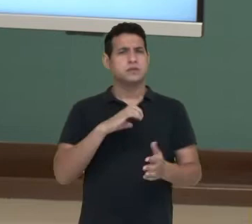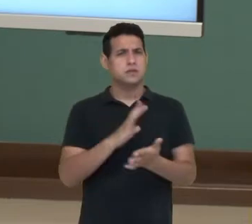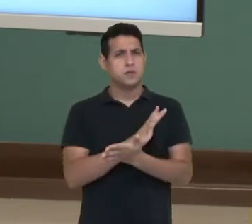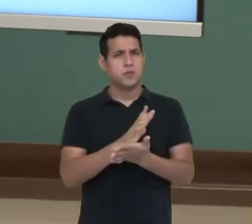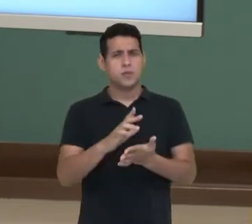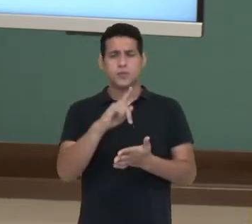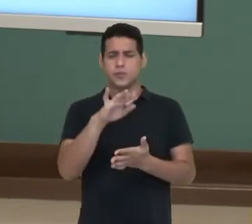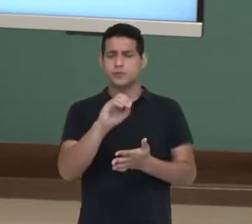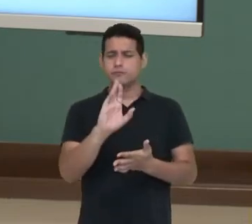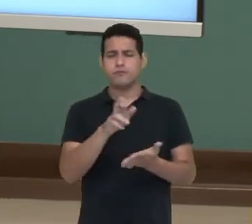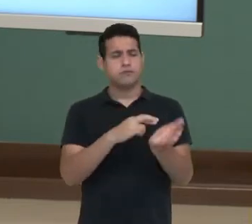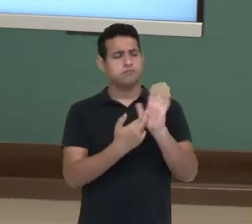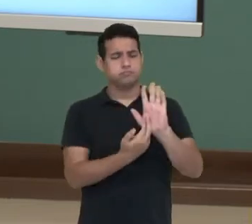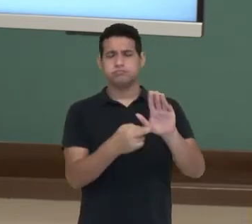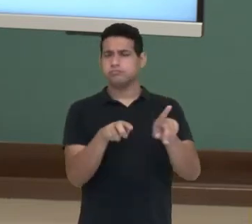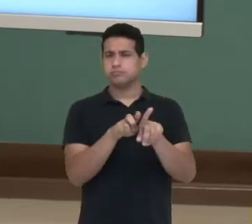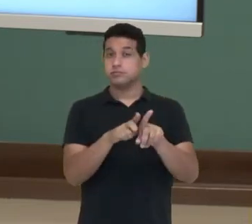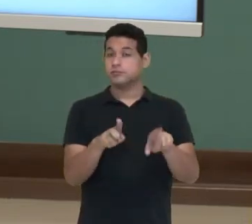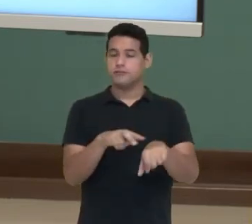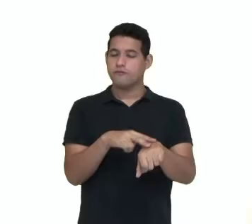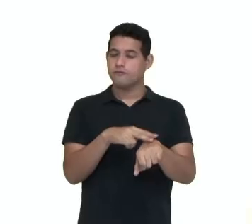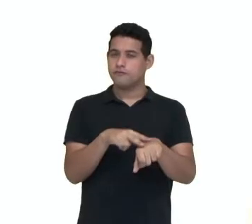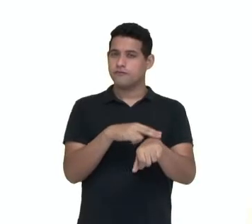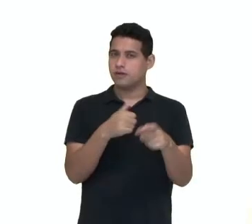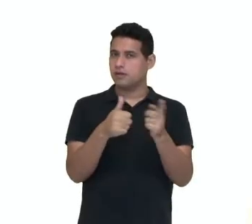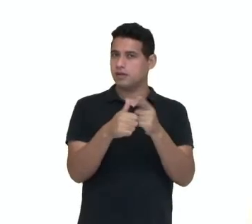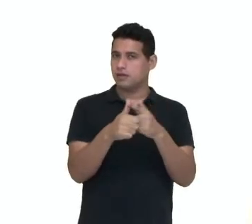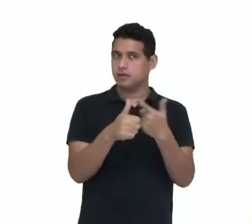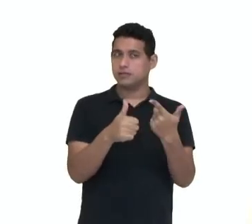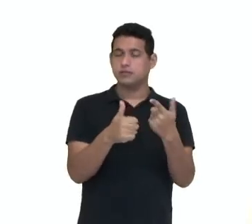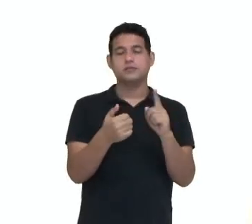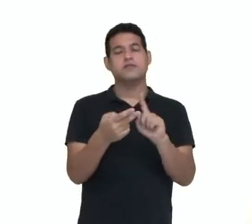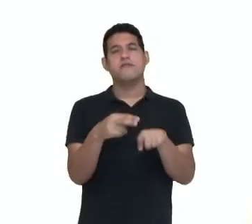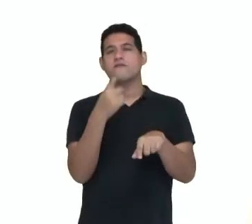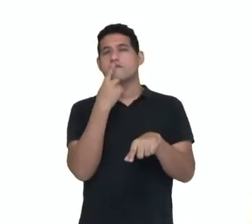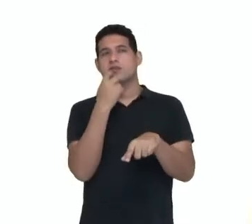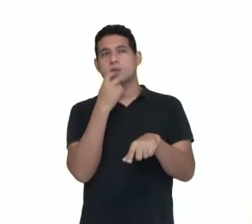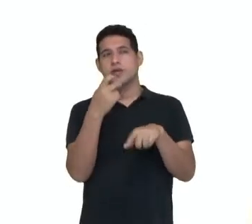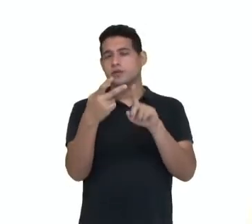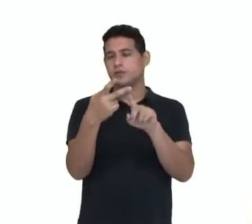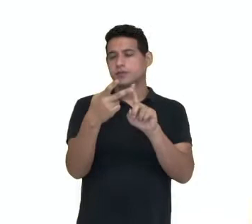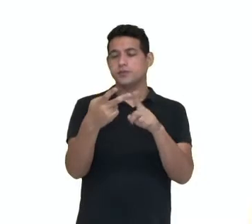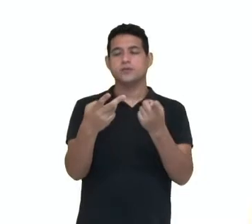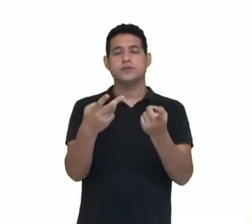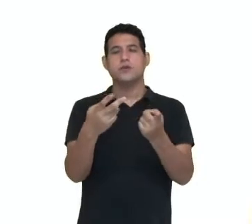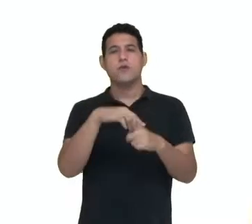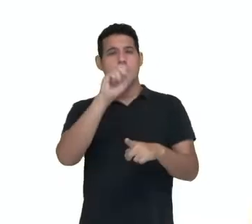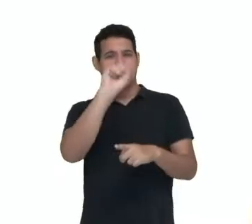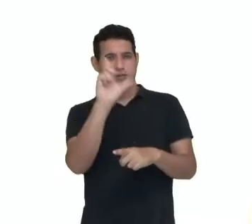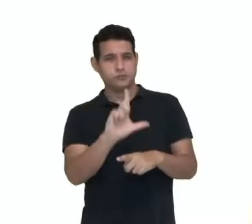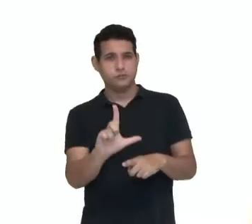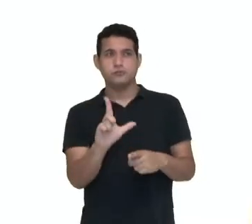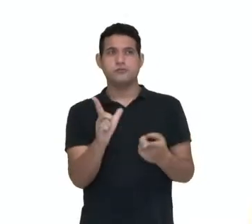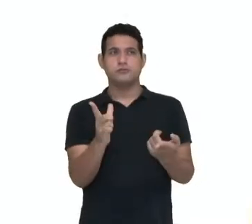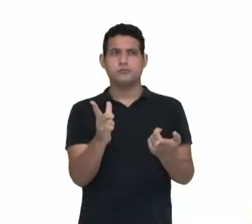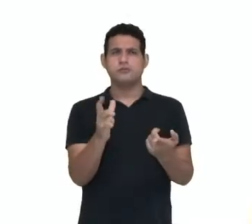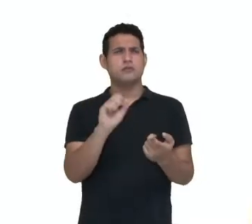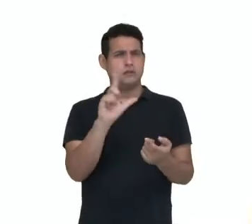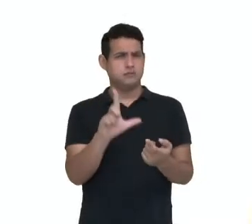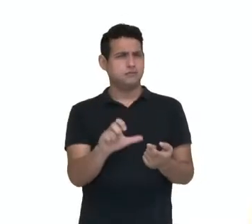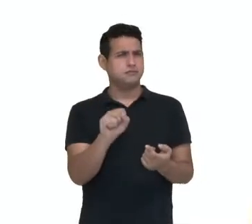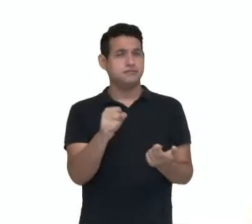aqui representados, ó, um verdinho no primeiro quadrante, um vermelho no segundo, um azul, ou é azul